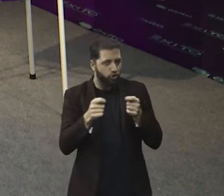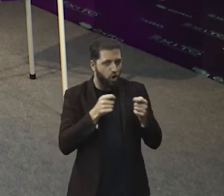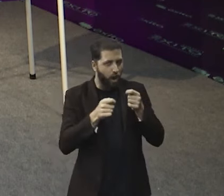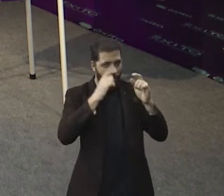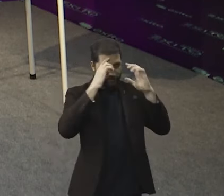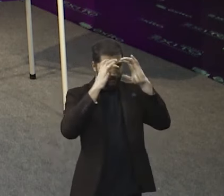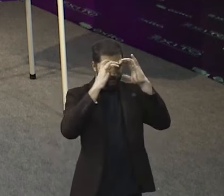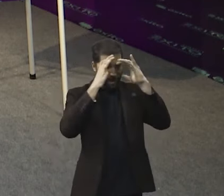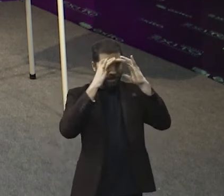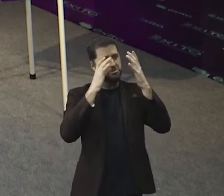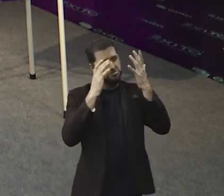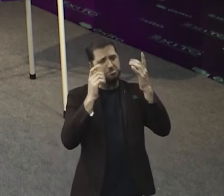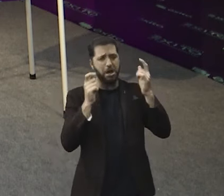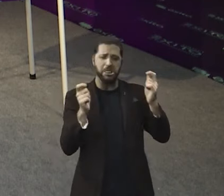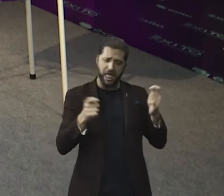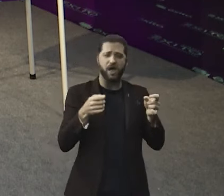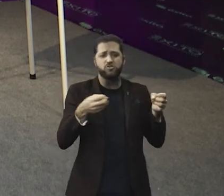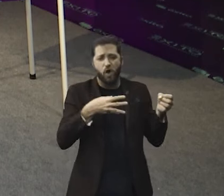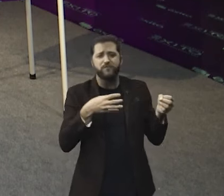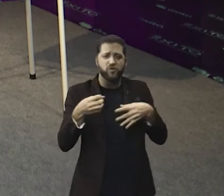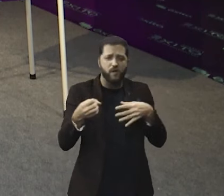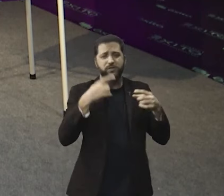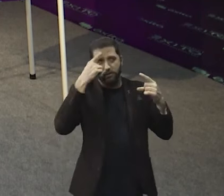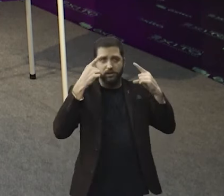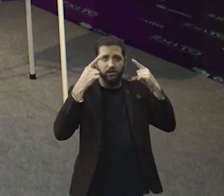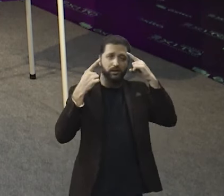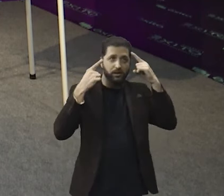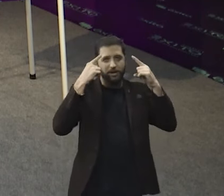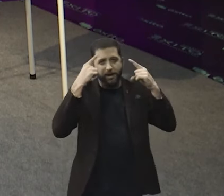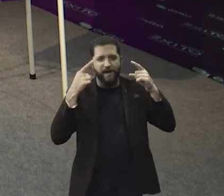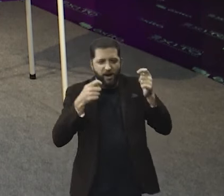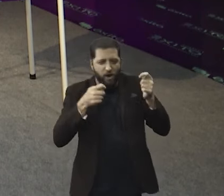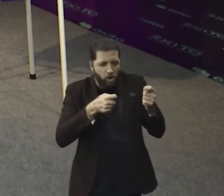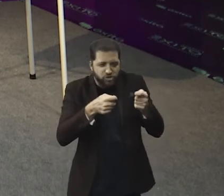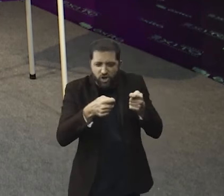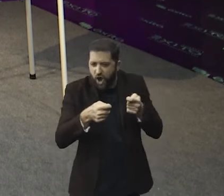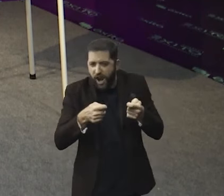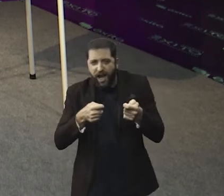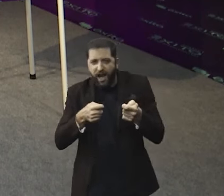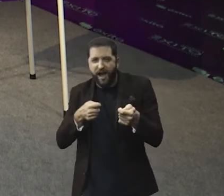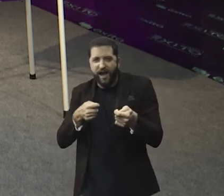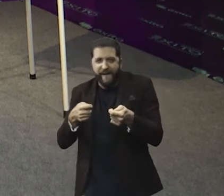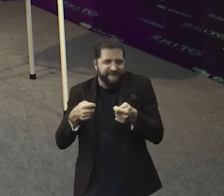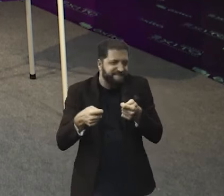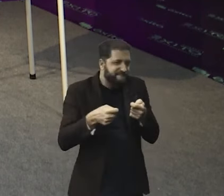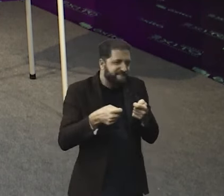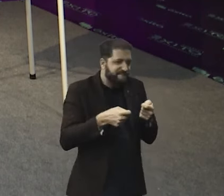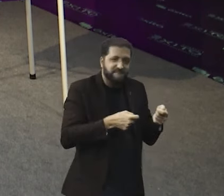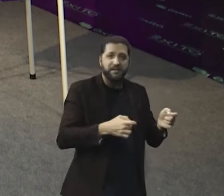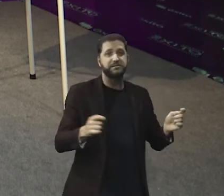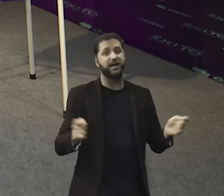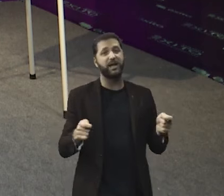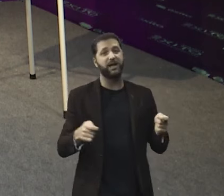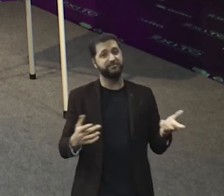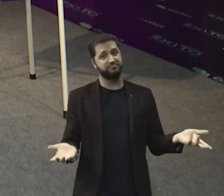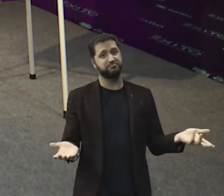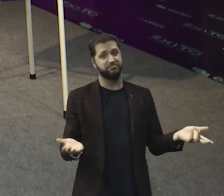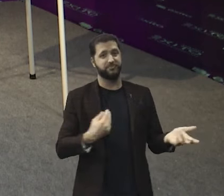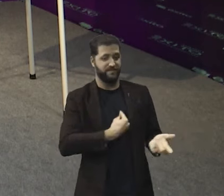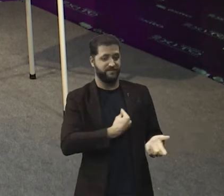sinapses neurais absurdas porque hoje se com a visualização eu consigo no meu treinamento fazer transformações da mente